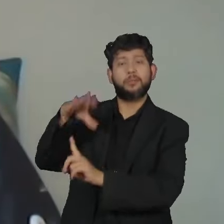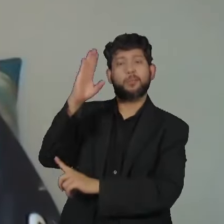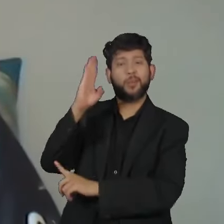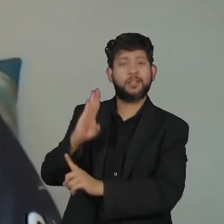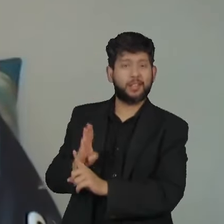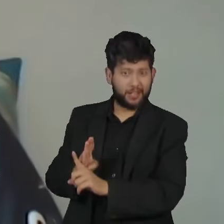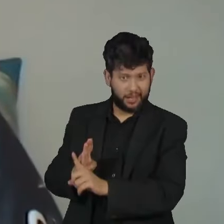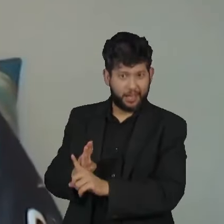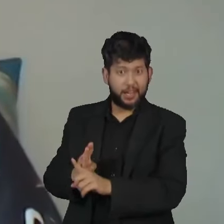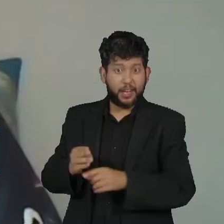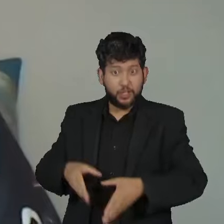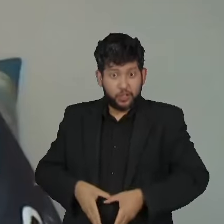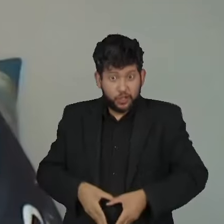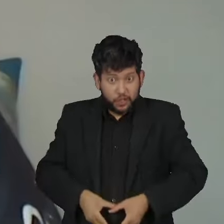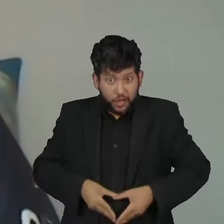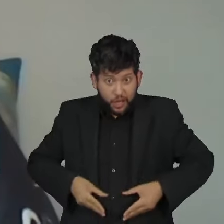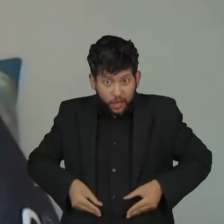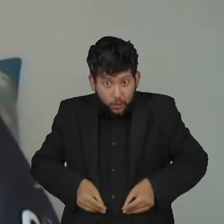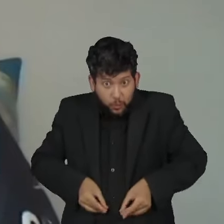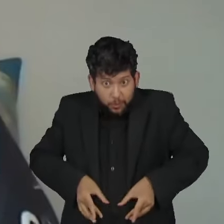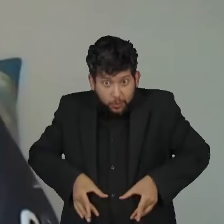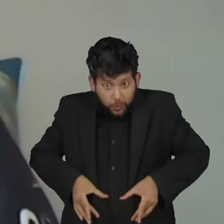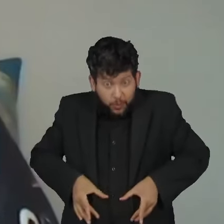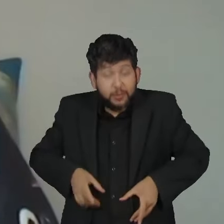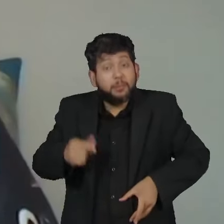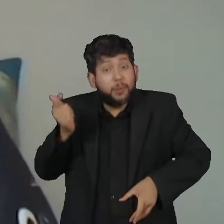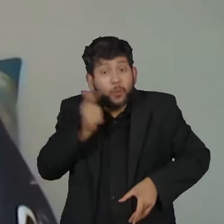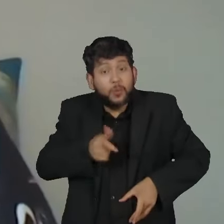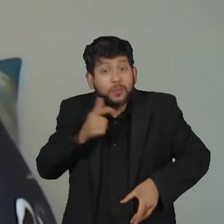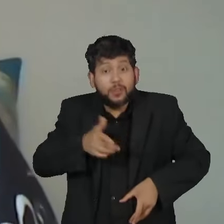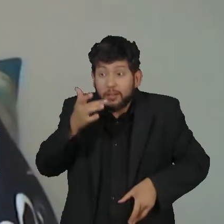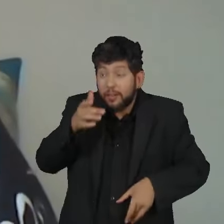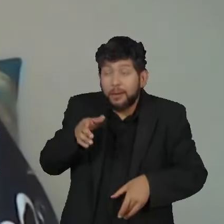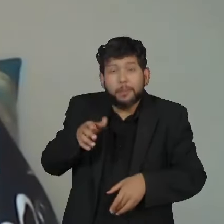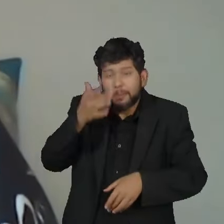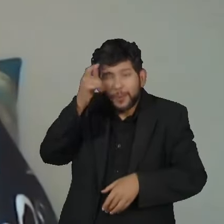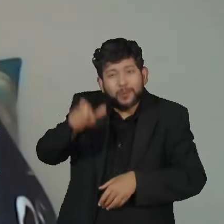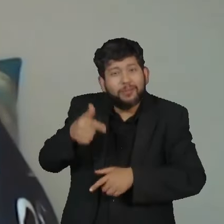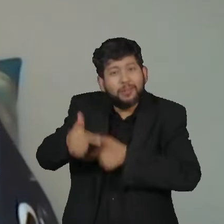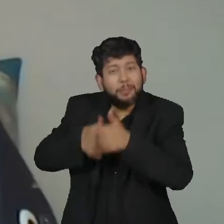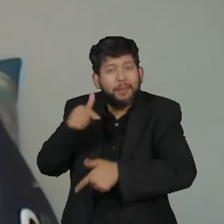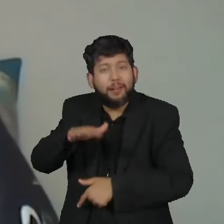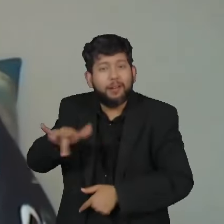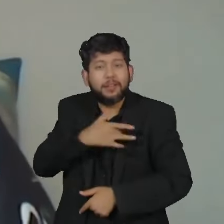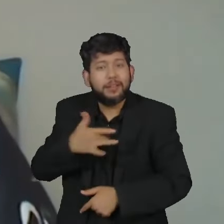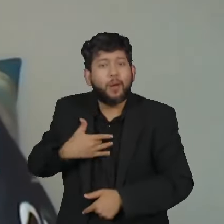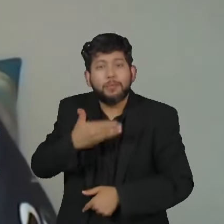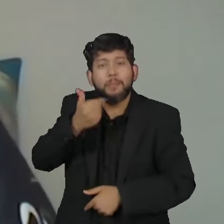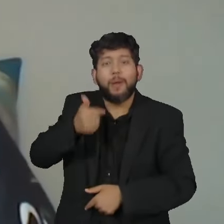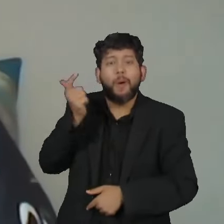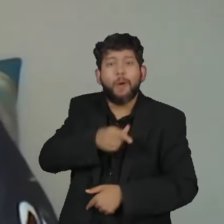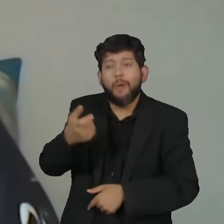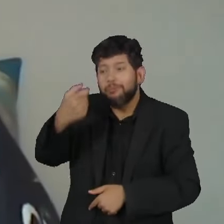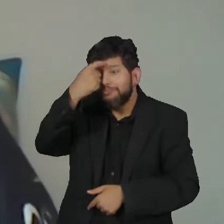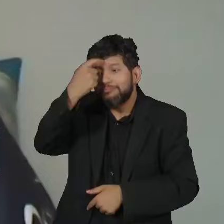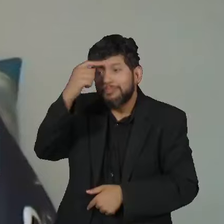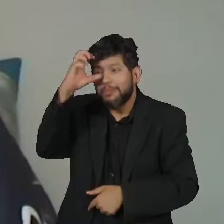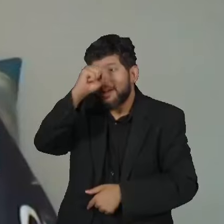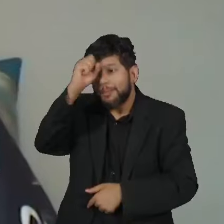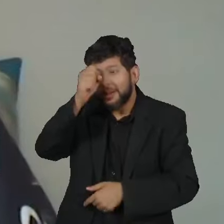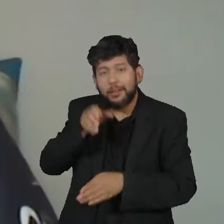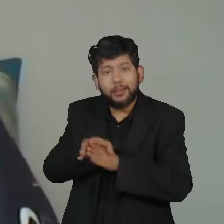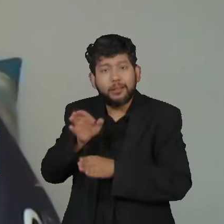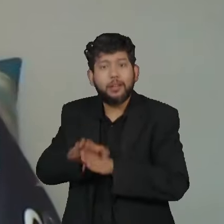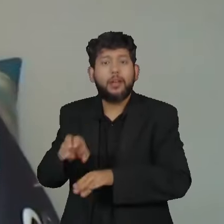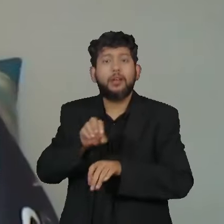de Endometriose, de capacitar profissionais de saúde, de educar a população sobre a doença e